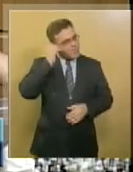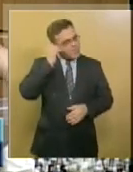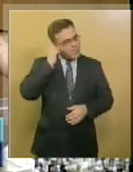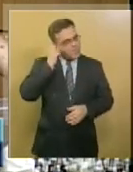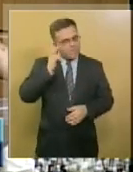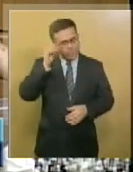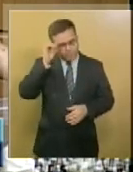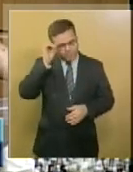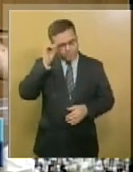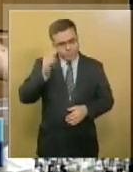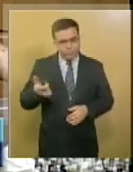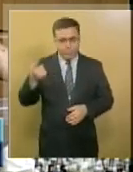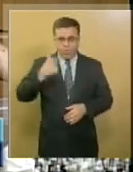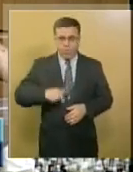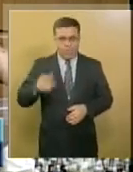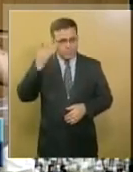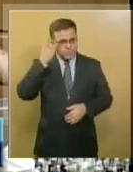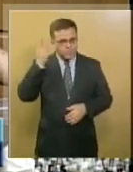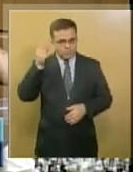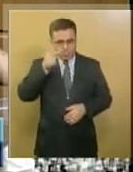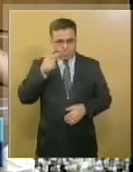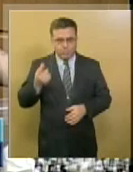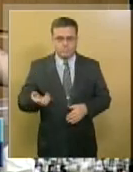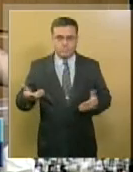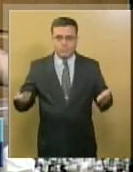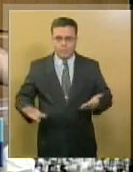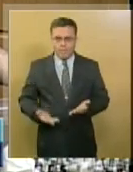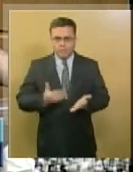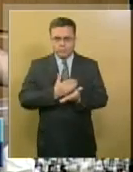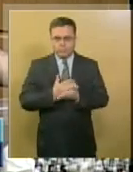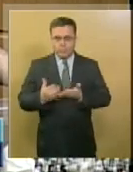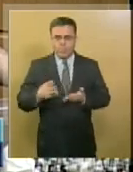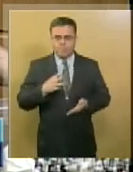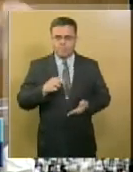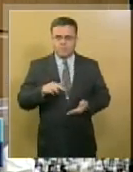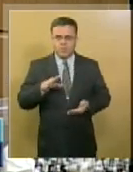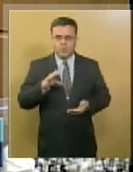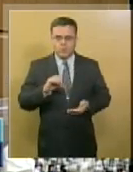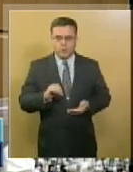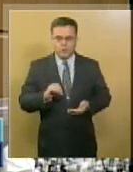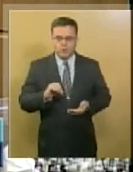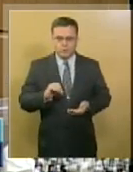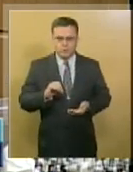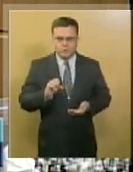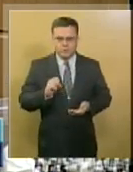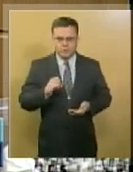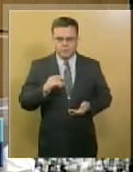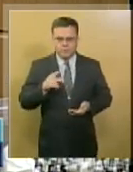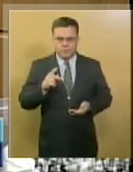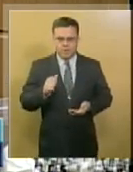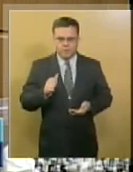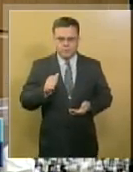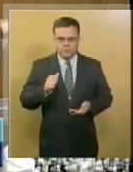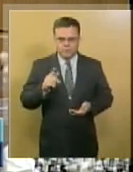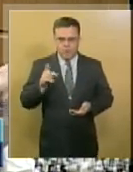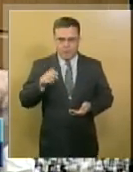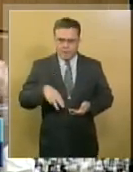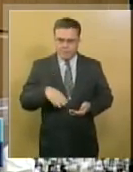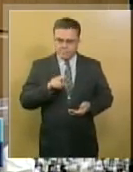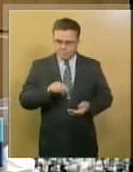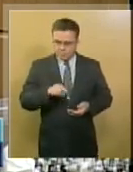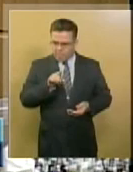Aqui novamente São Paulo. Agora começou a microchipagem. Senhores, sabe aquele cavalo que os senhores veem na